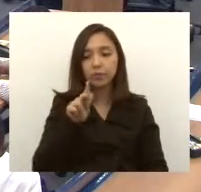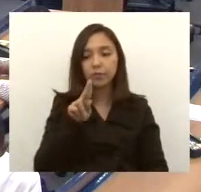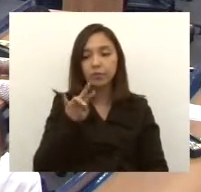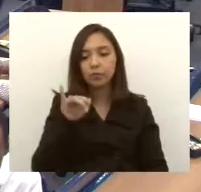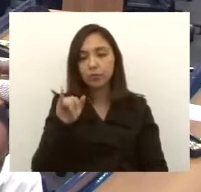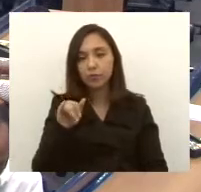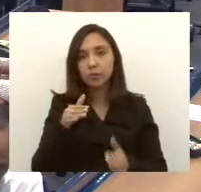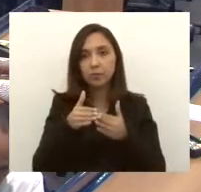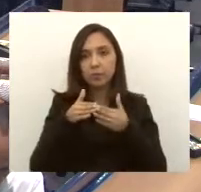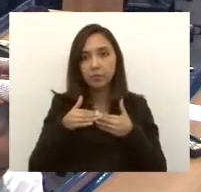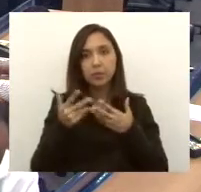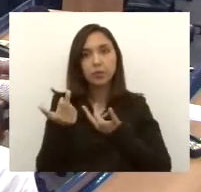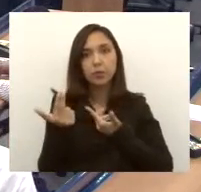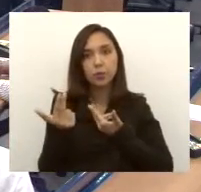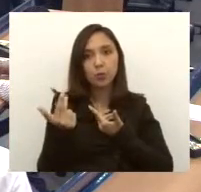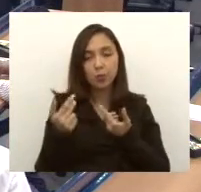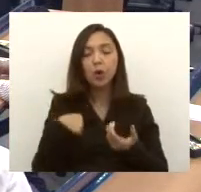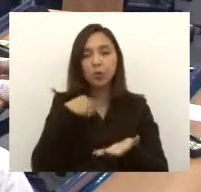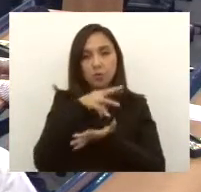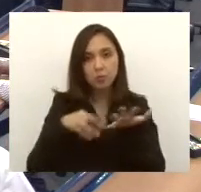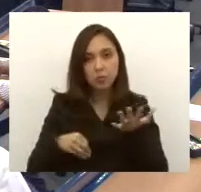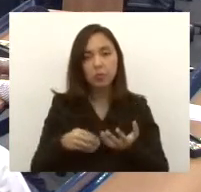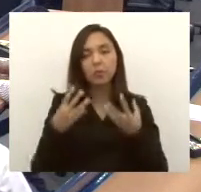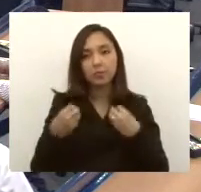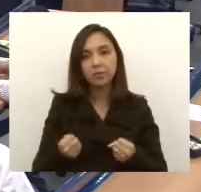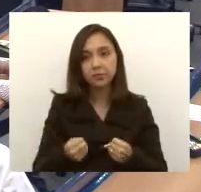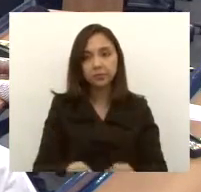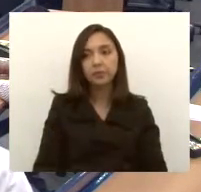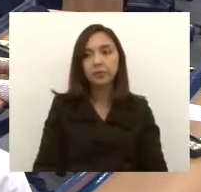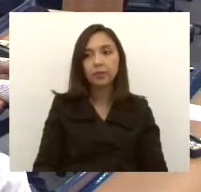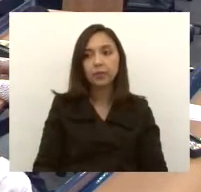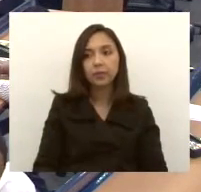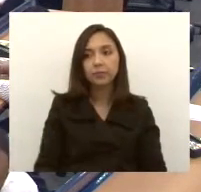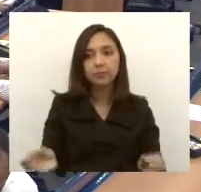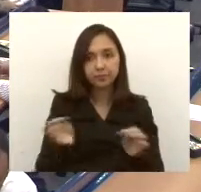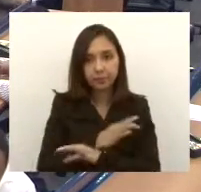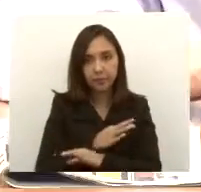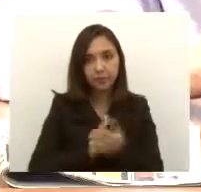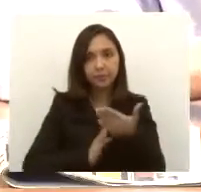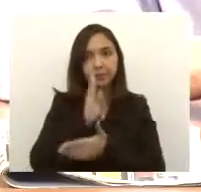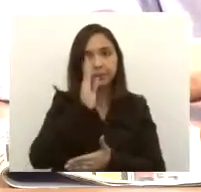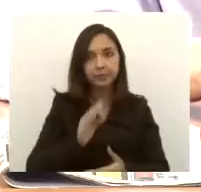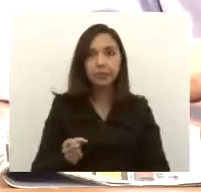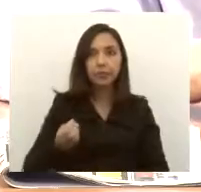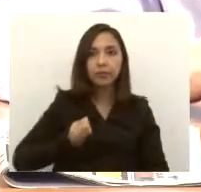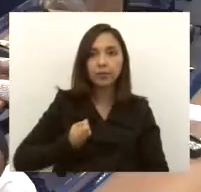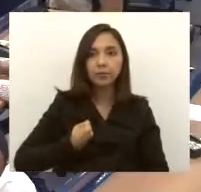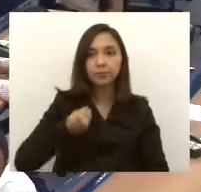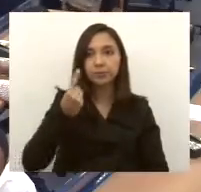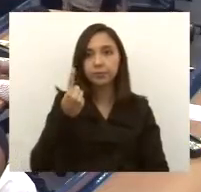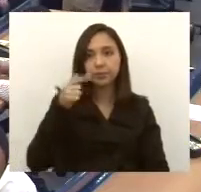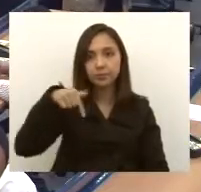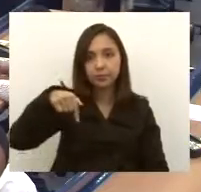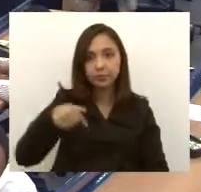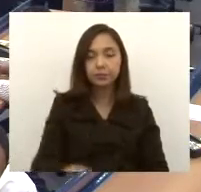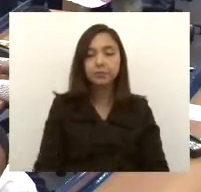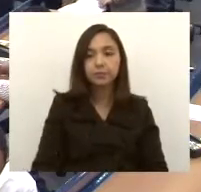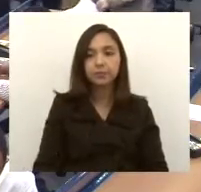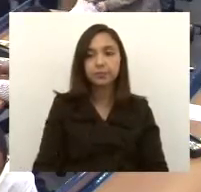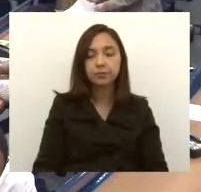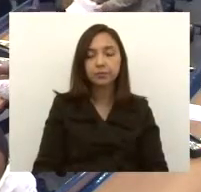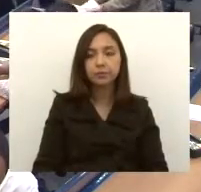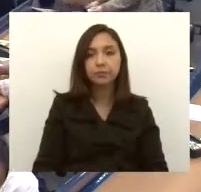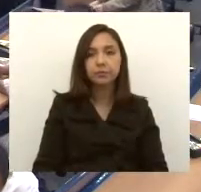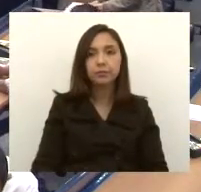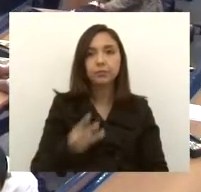Gostaria de solicitar o mesmo, senhor presidente. Deferido, vereador. Encerrada a votação, aprovado, encaminhe-se. Item 17. Leitura, discussão e